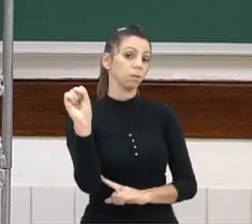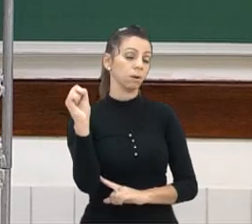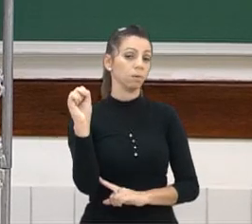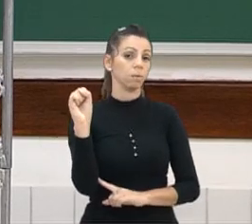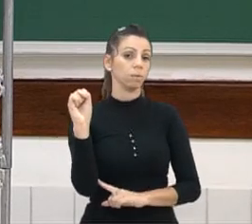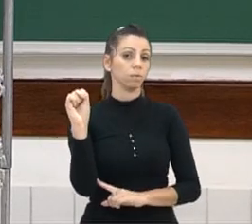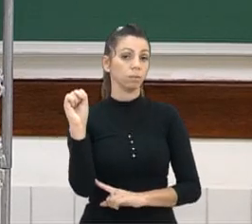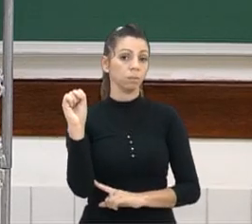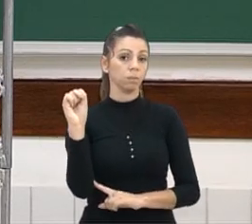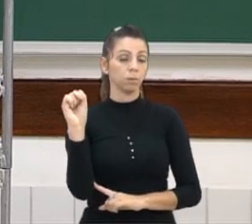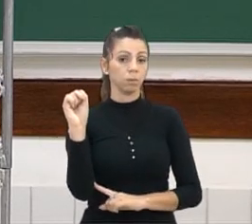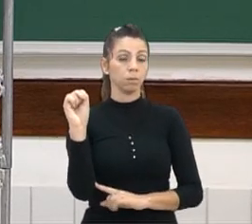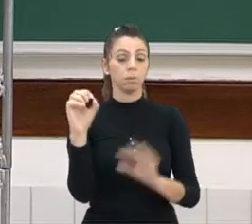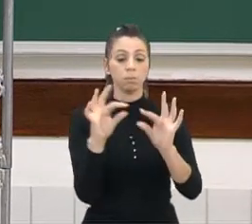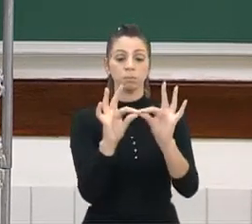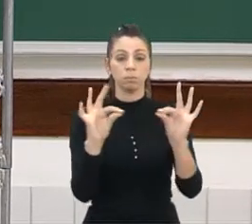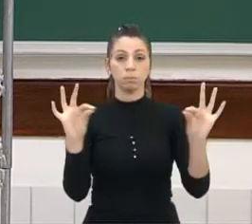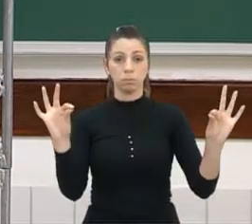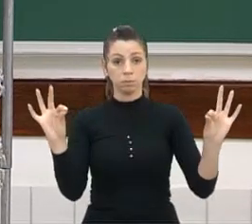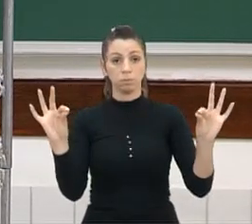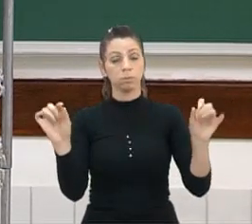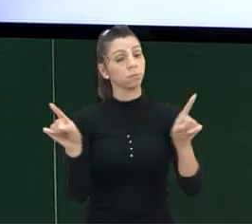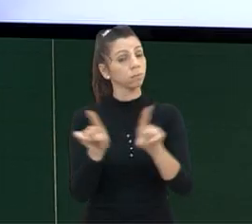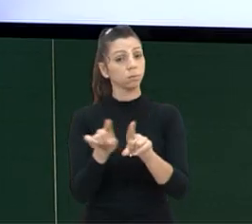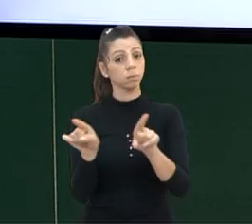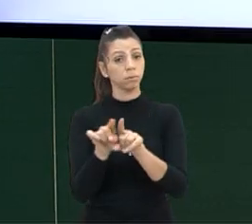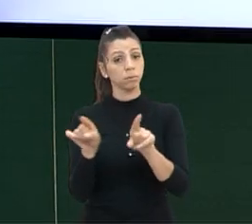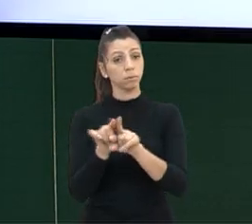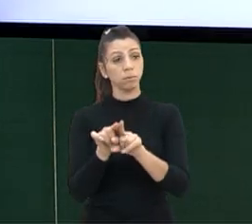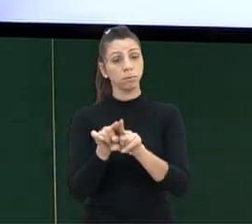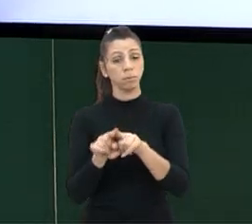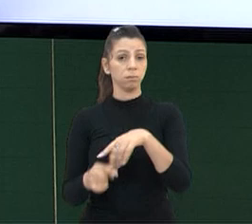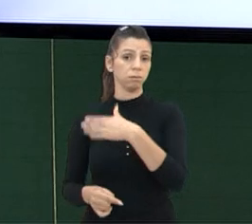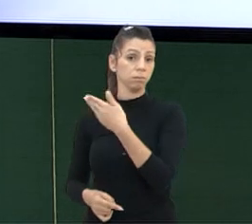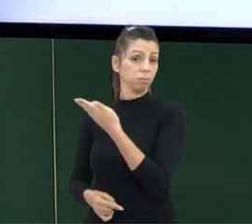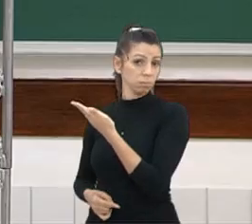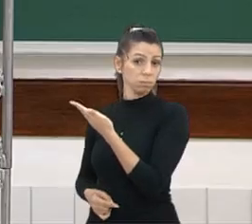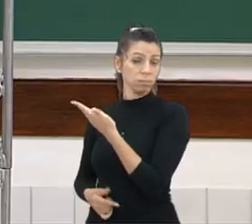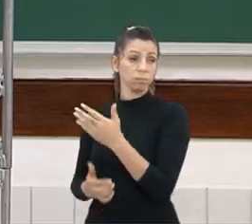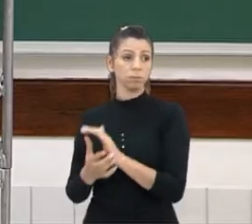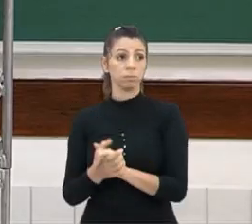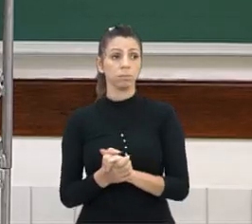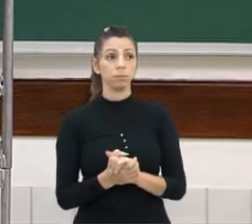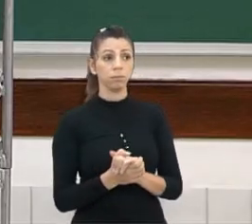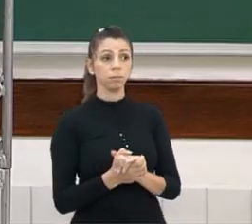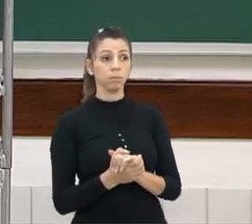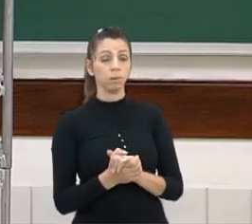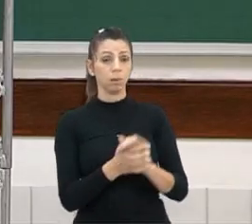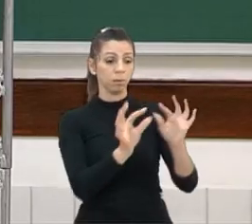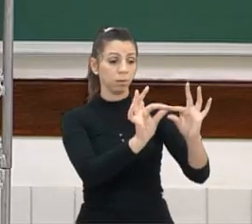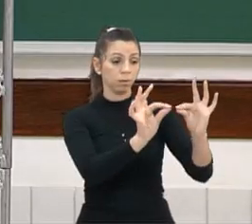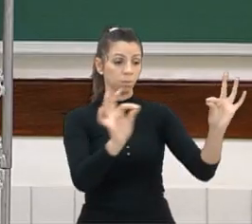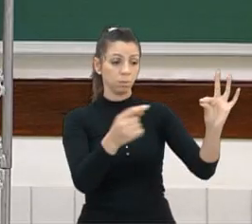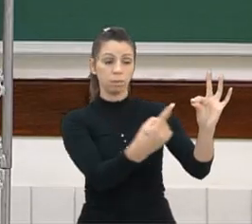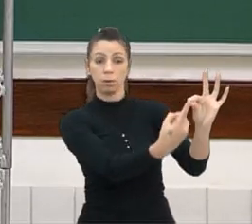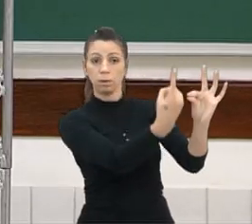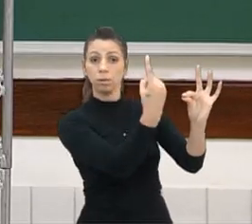usando segmento de reta, é só eu desenhar a partir daquela medida que eu tenho. Essa é minha medida 1.